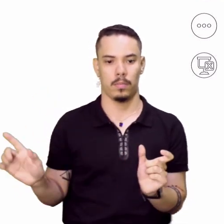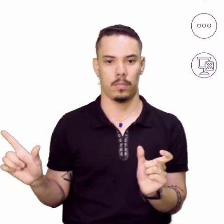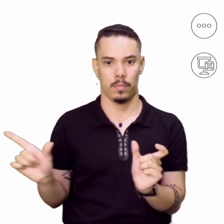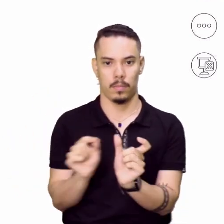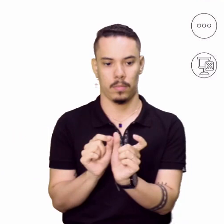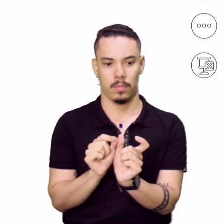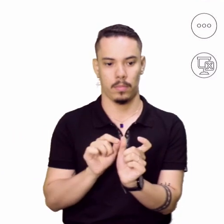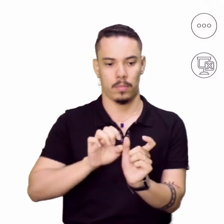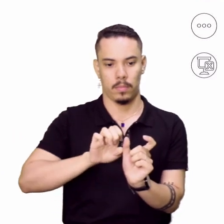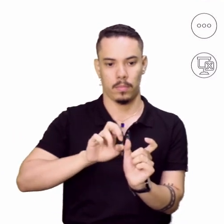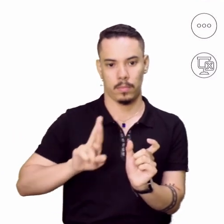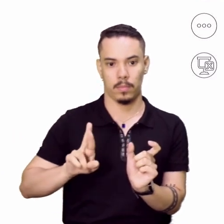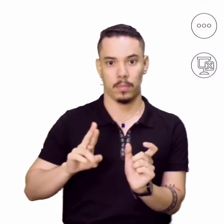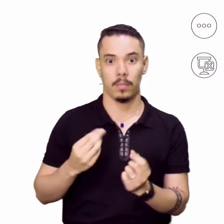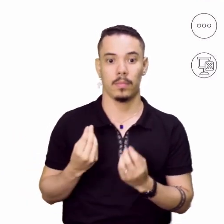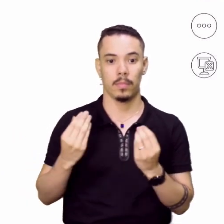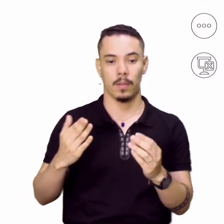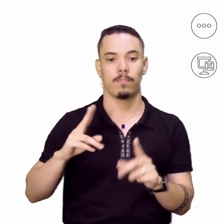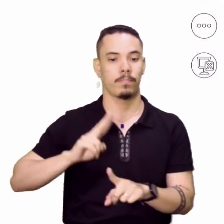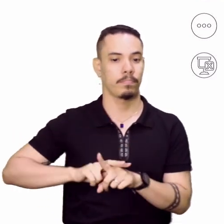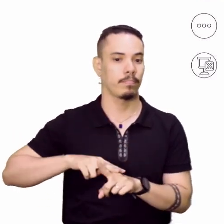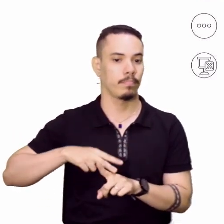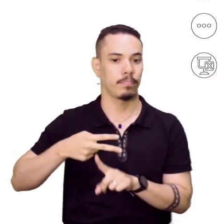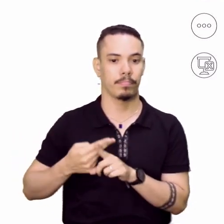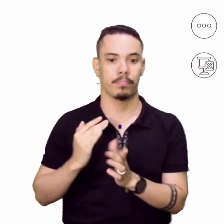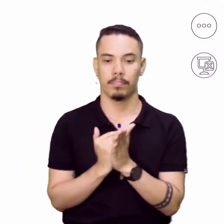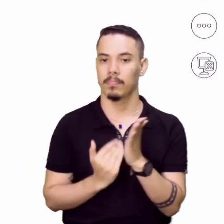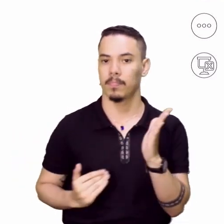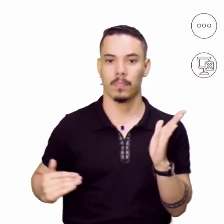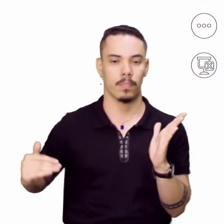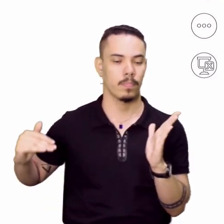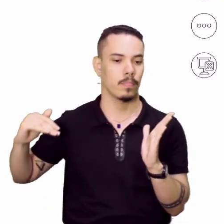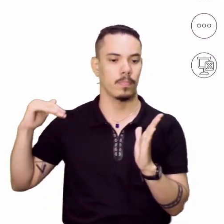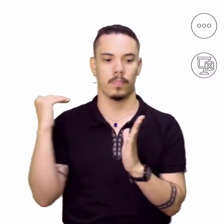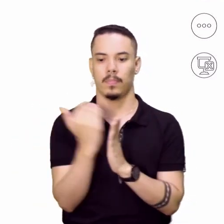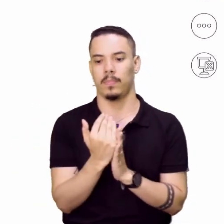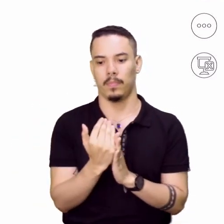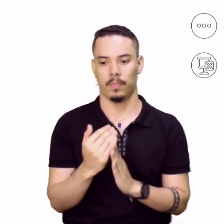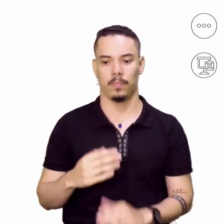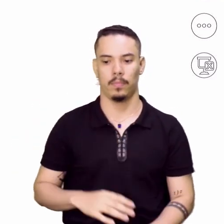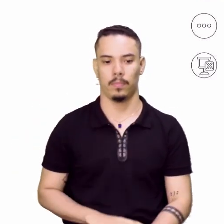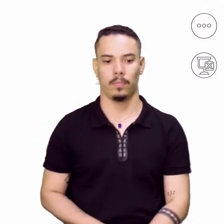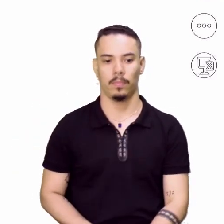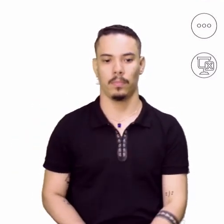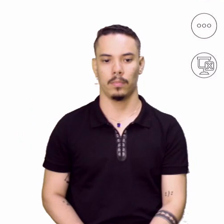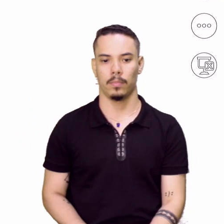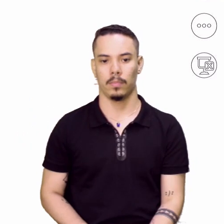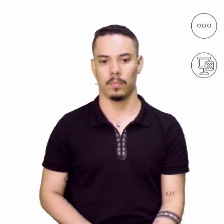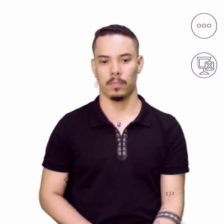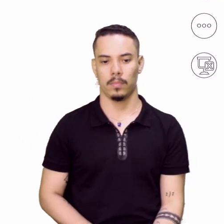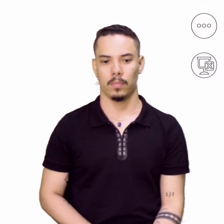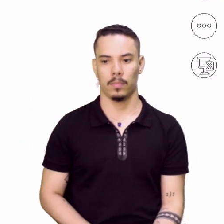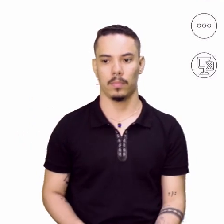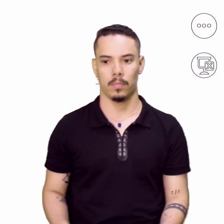sufixo que dá a ideia de de que deais você tá aí colocando